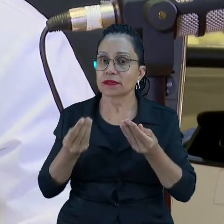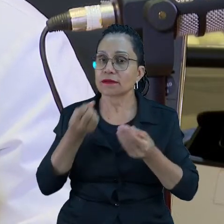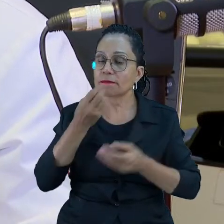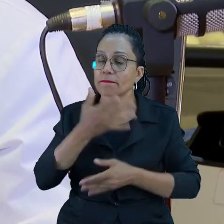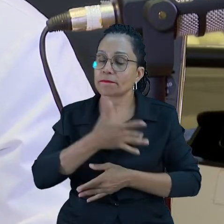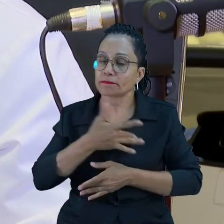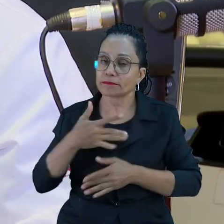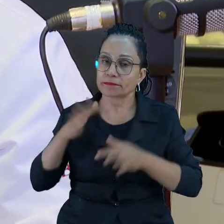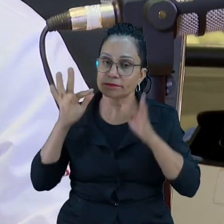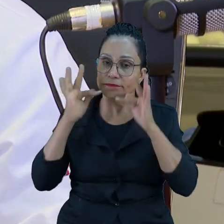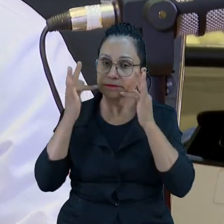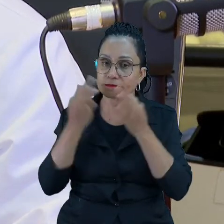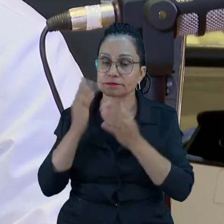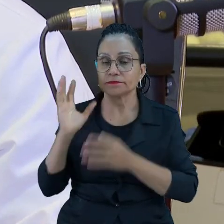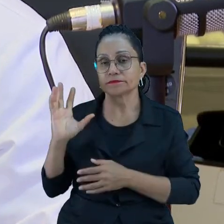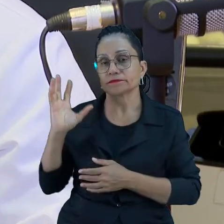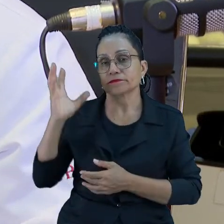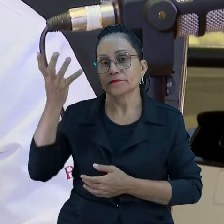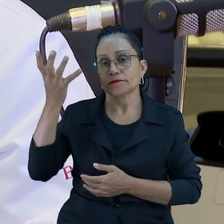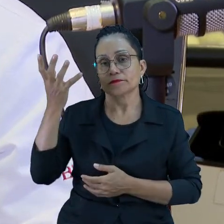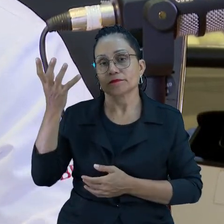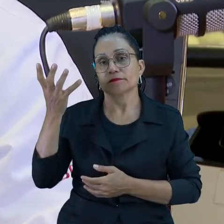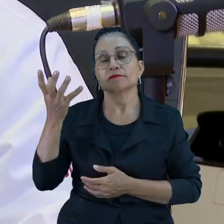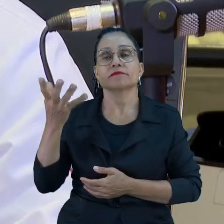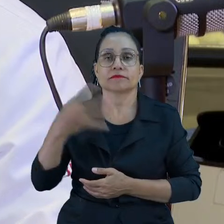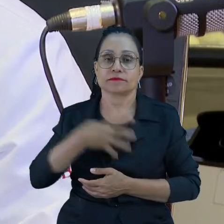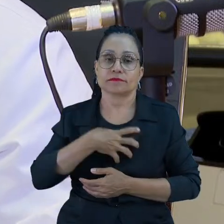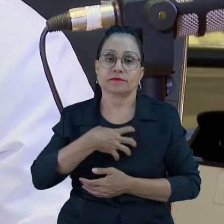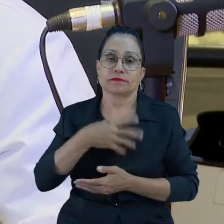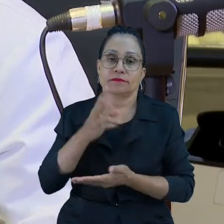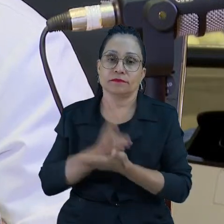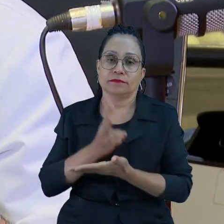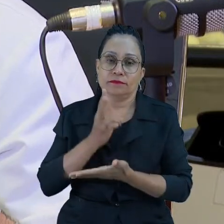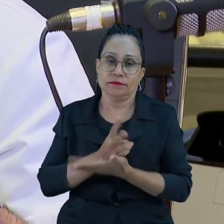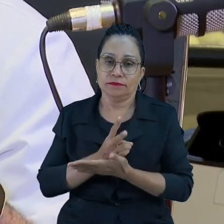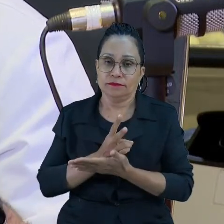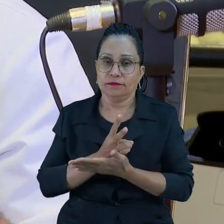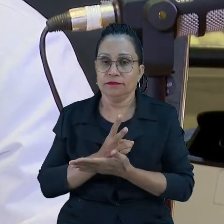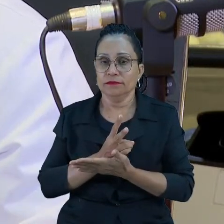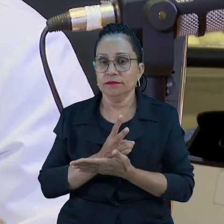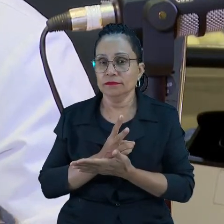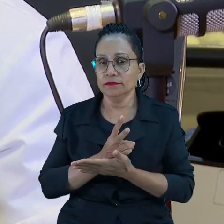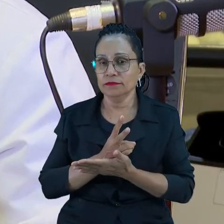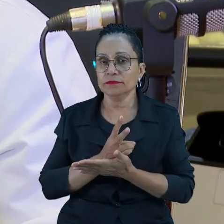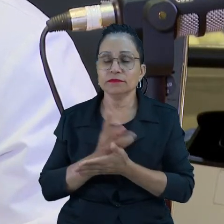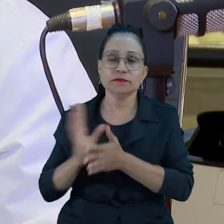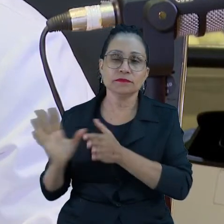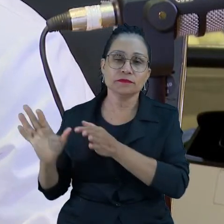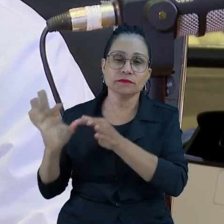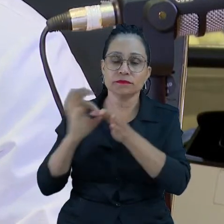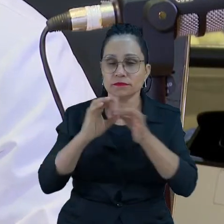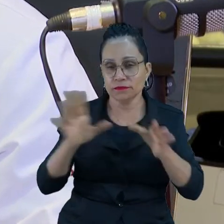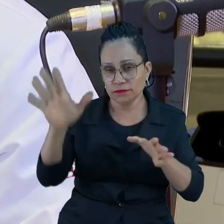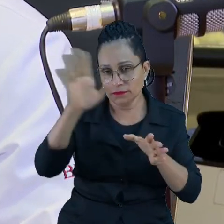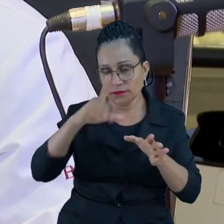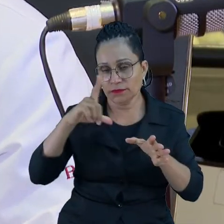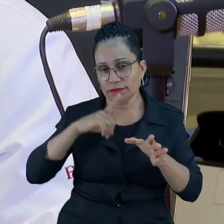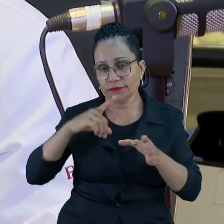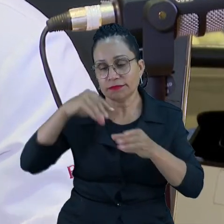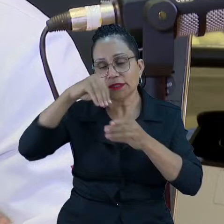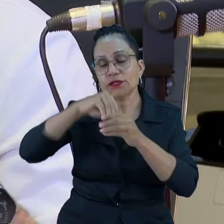família aconteça de maneira permanente, né? Então, a gente chama num contexto geral, ele está dentro da